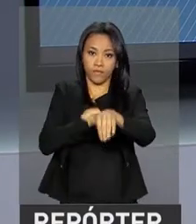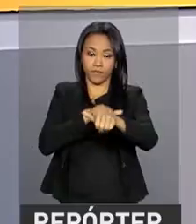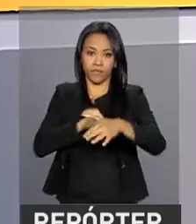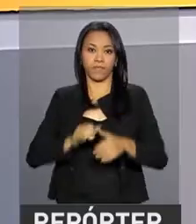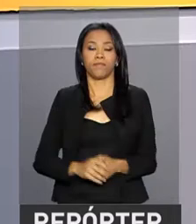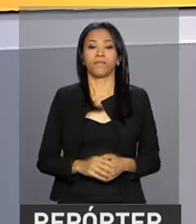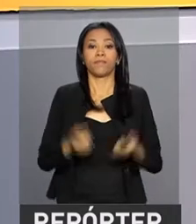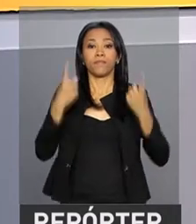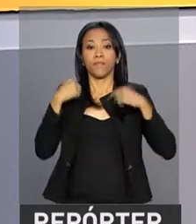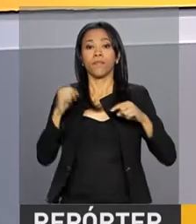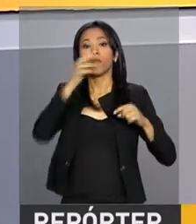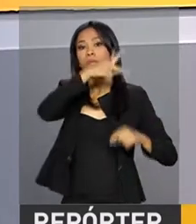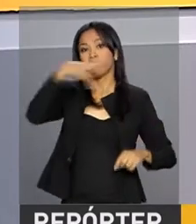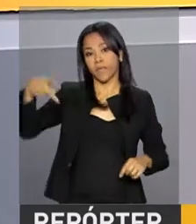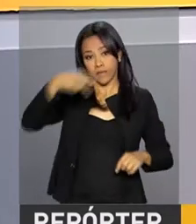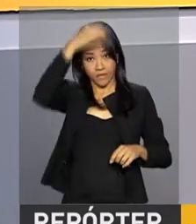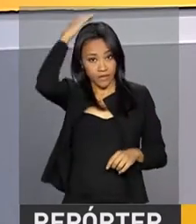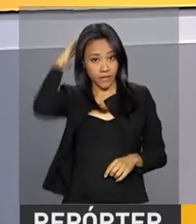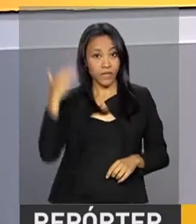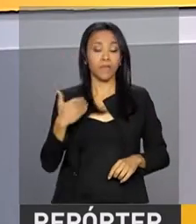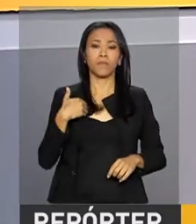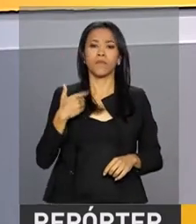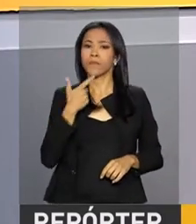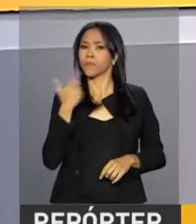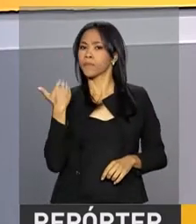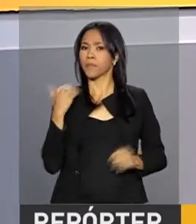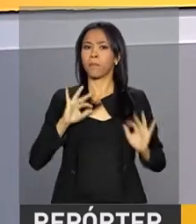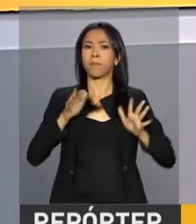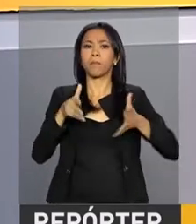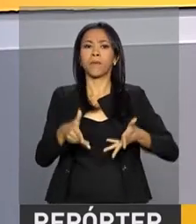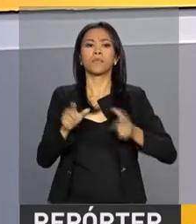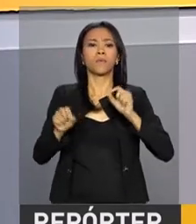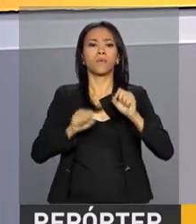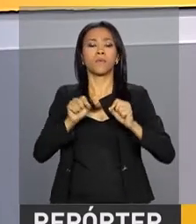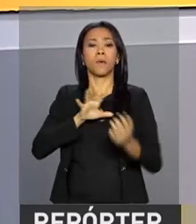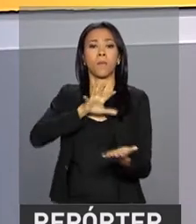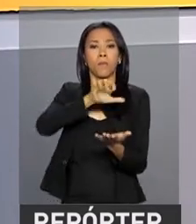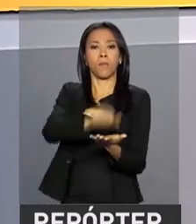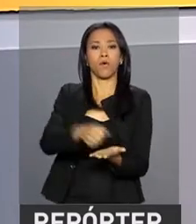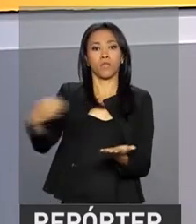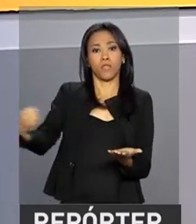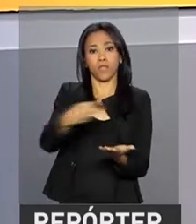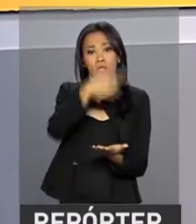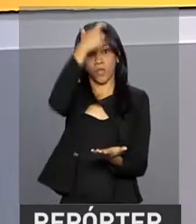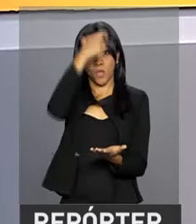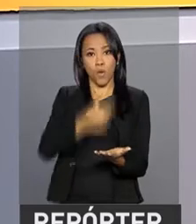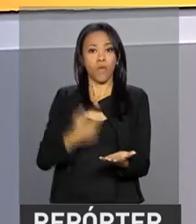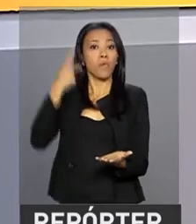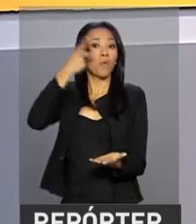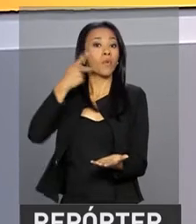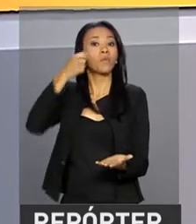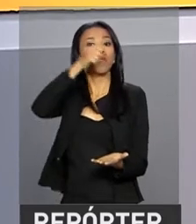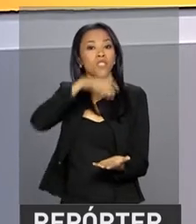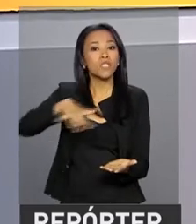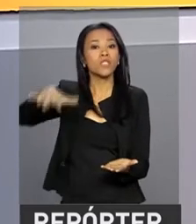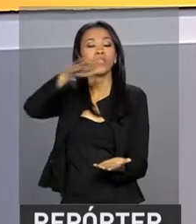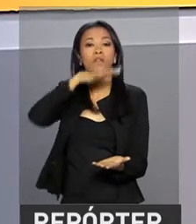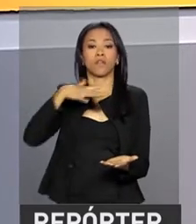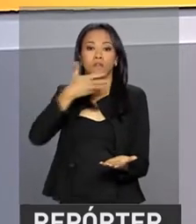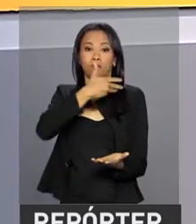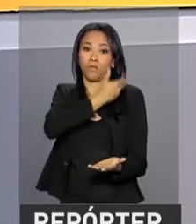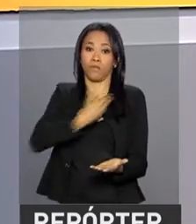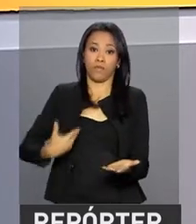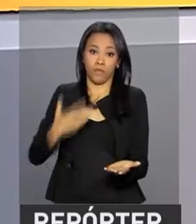o presidente michel temer participou há pouco da posse da nova procuradora geral da república raquel dodge do